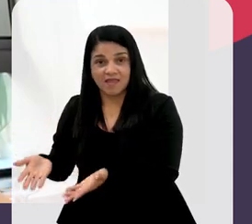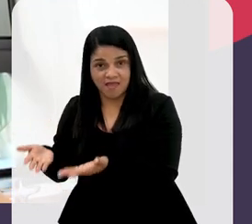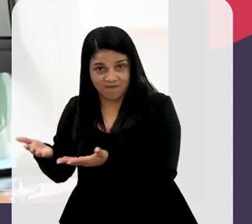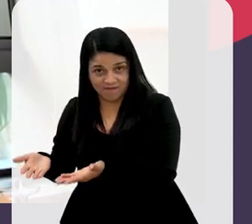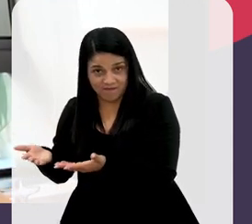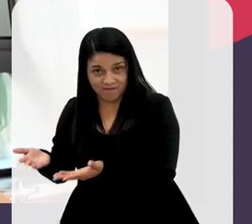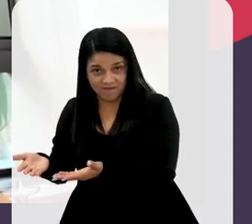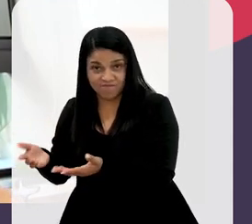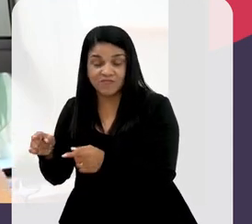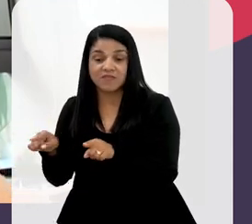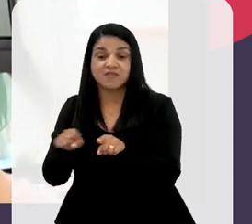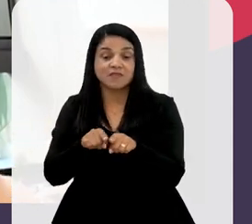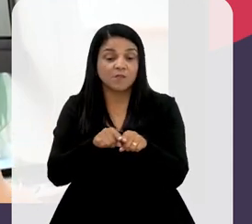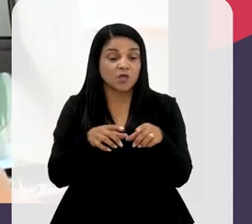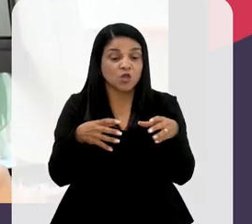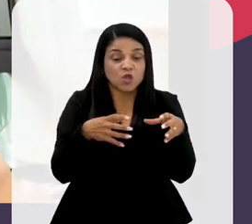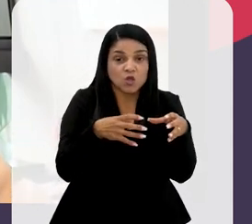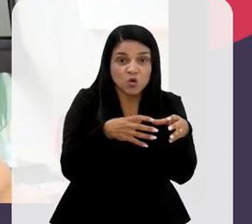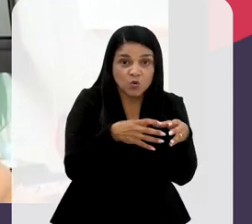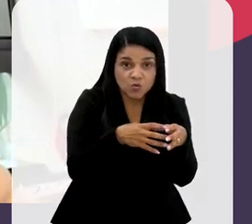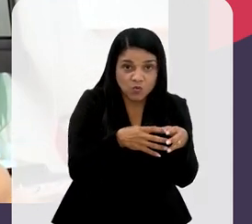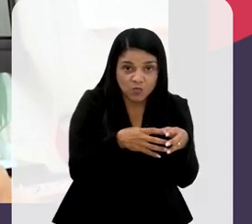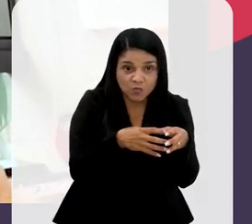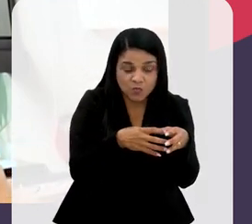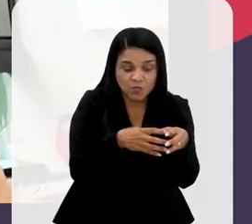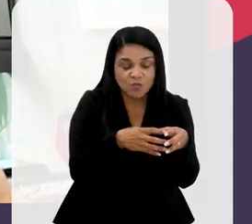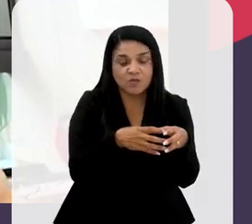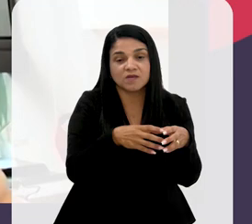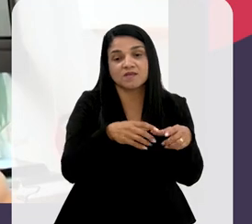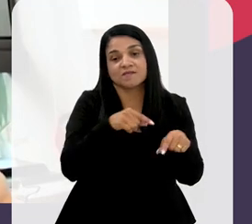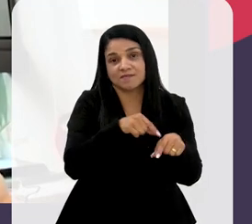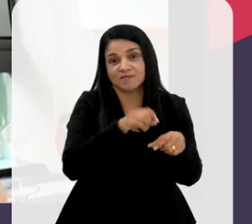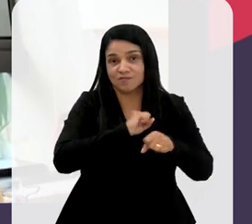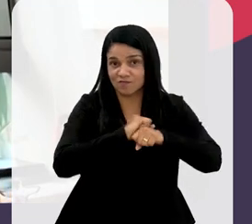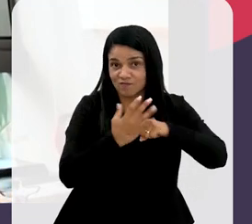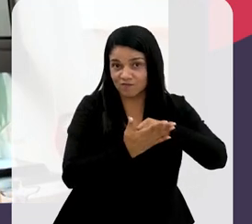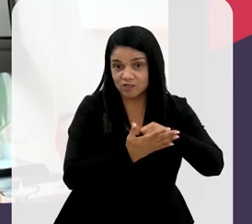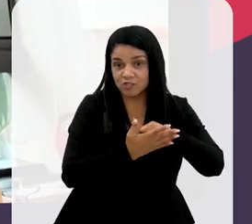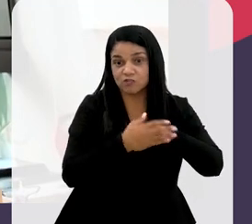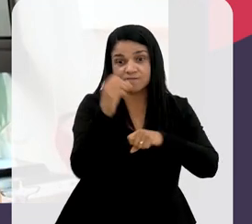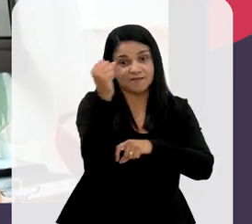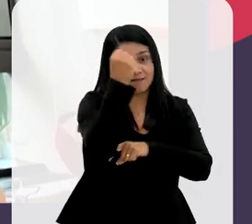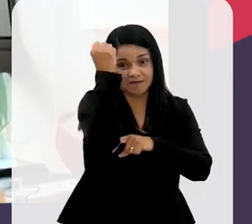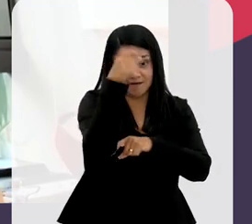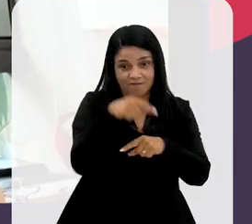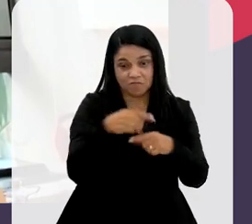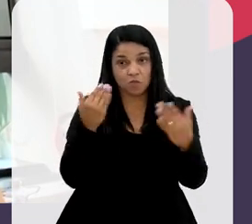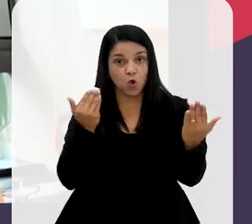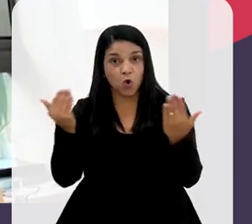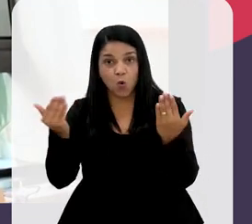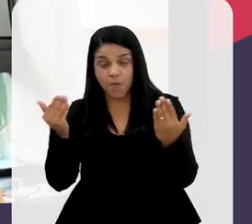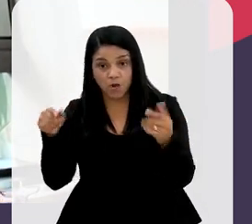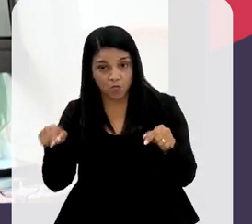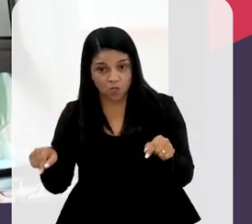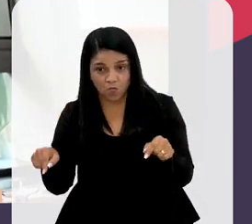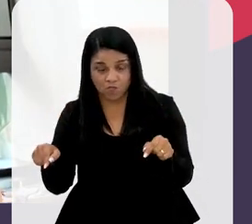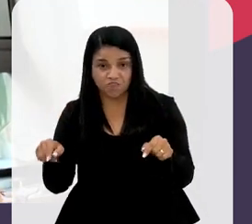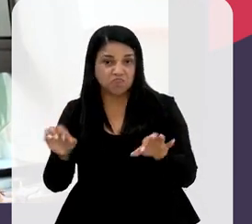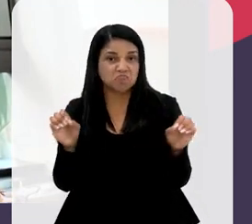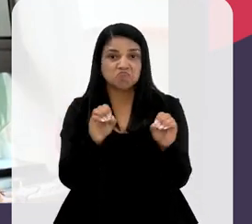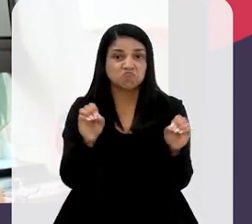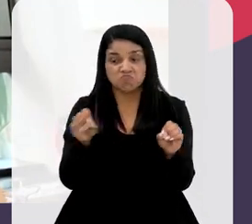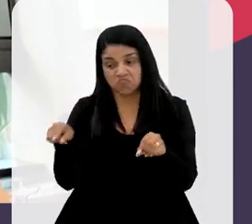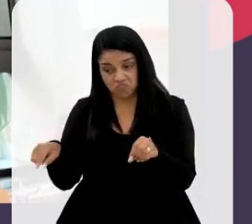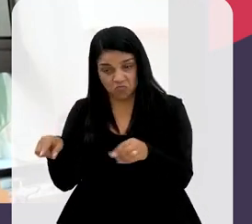à memória, ansiedade, com o grupo de pacientes leves que não tinham nenhuma alteração de memória, ansiedade ou qualquer outra